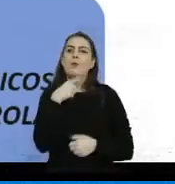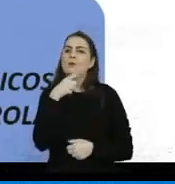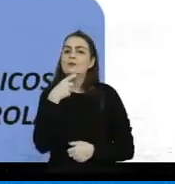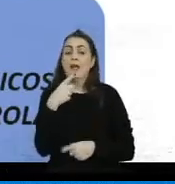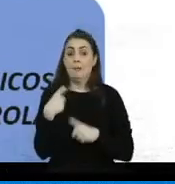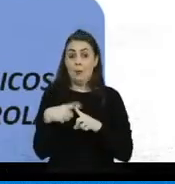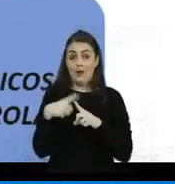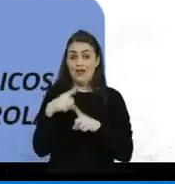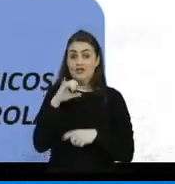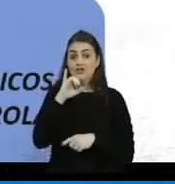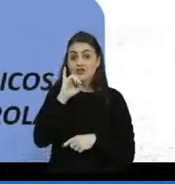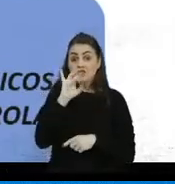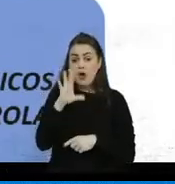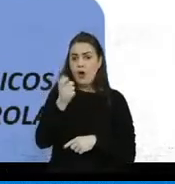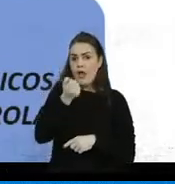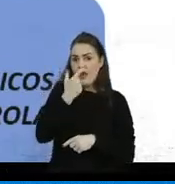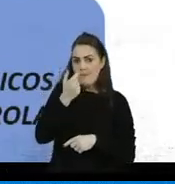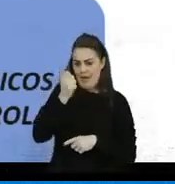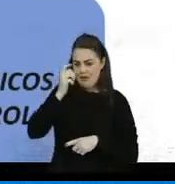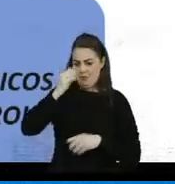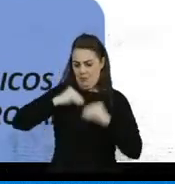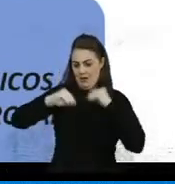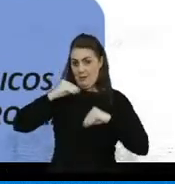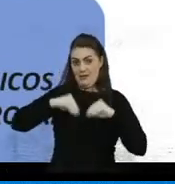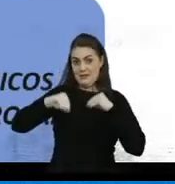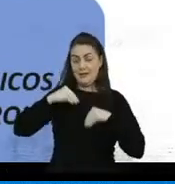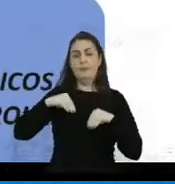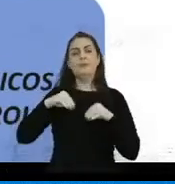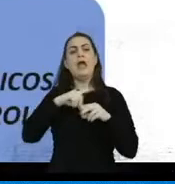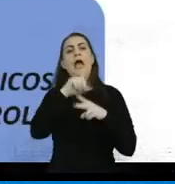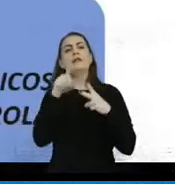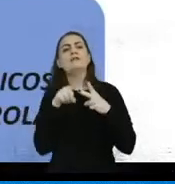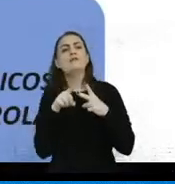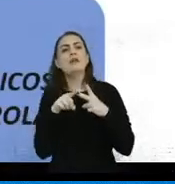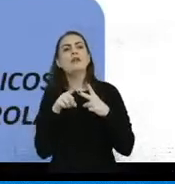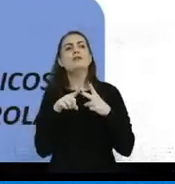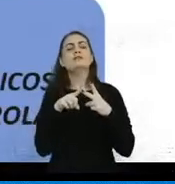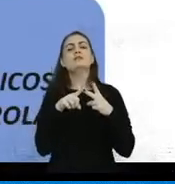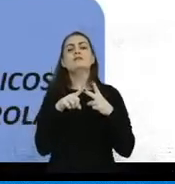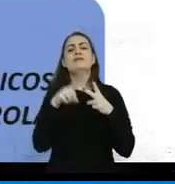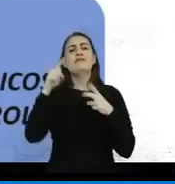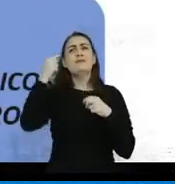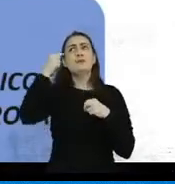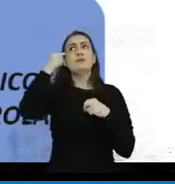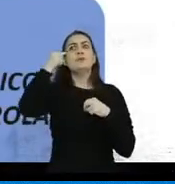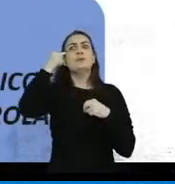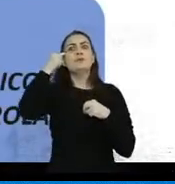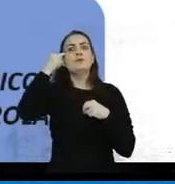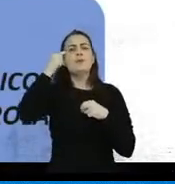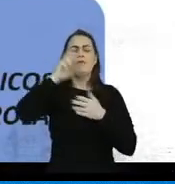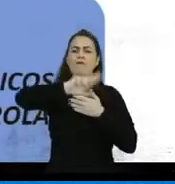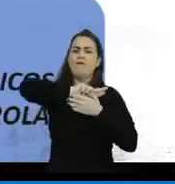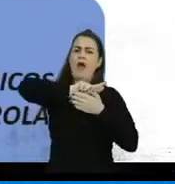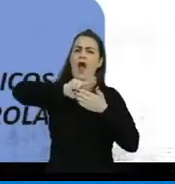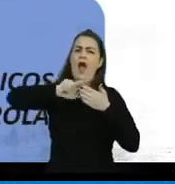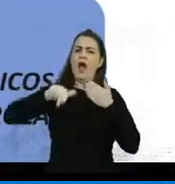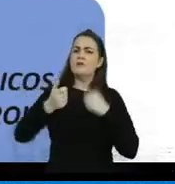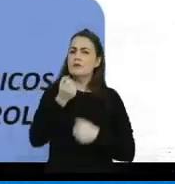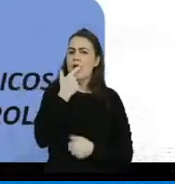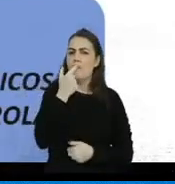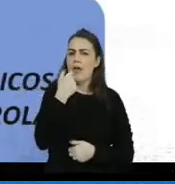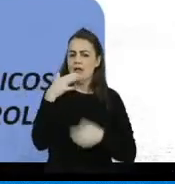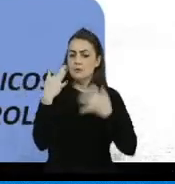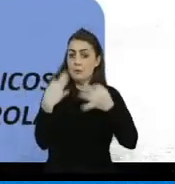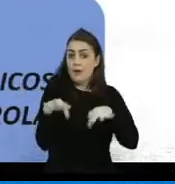tomam anti-inflamatórios, muitas vezes ficam viciadas em medicamentos para dor, o que é um ciclo vicioso, porque muitas vezes ele vai